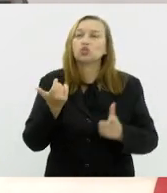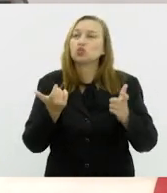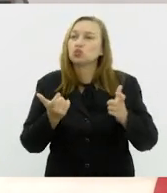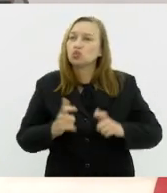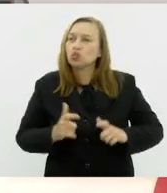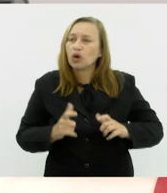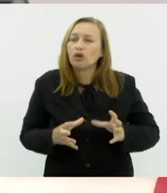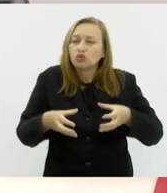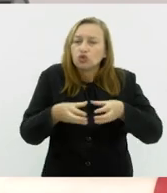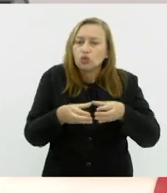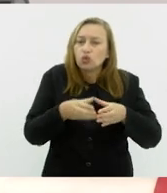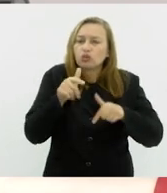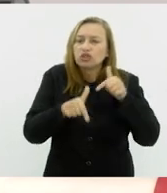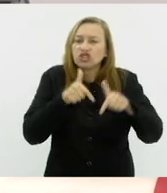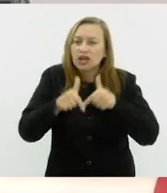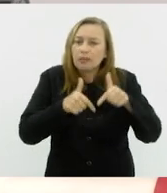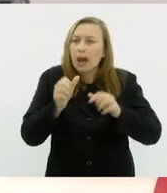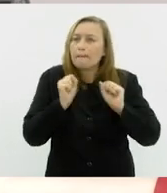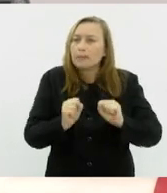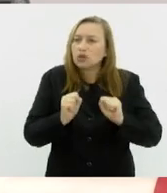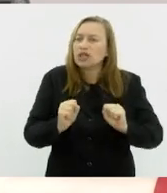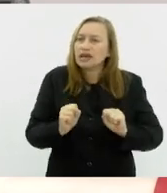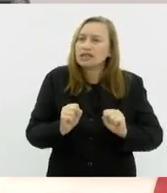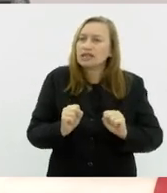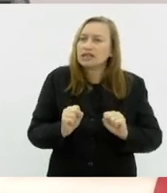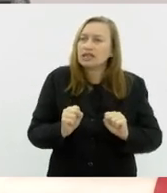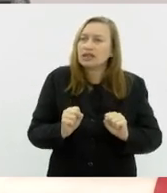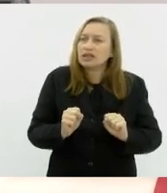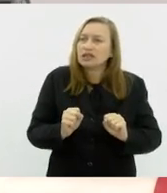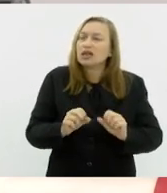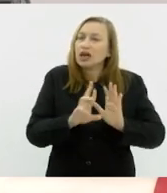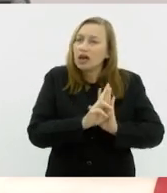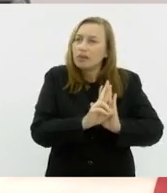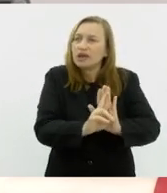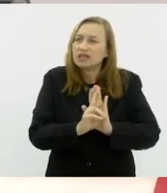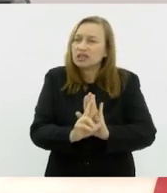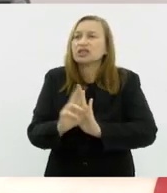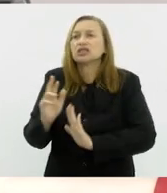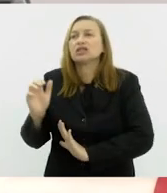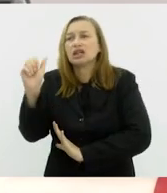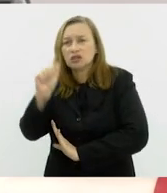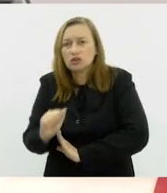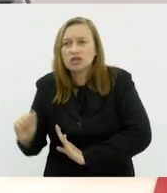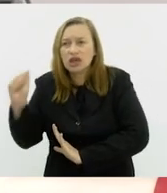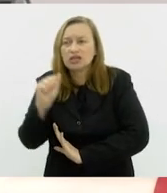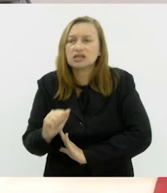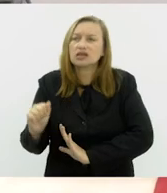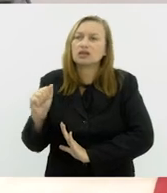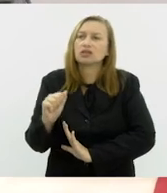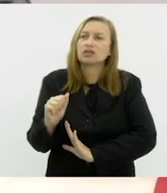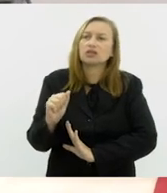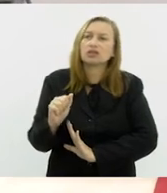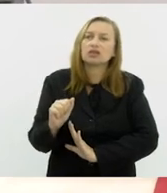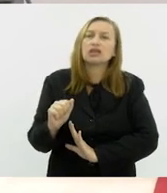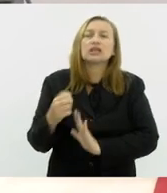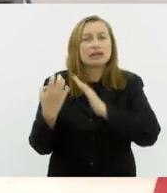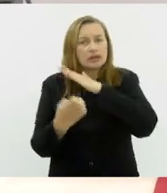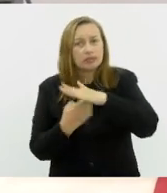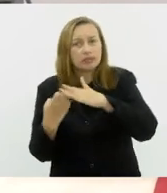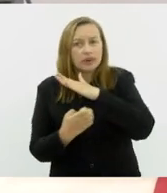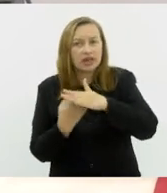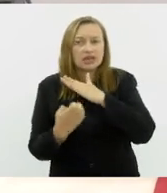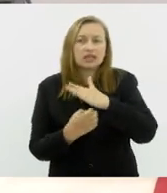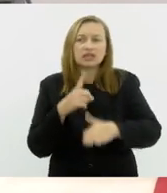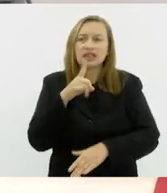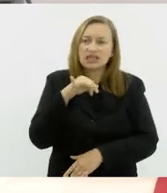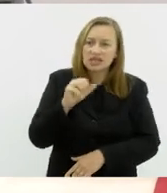um grupo de trabalho do qual pudessem participar representantes e moradores, as empresas, o